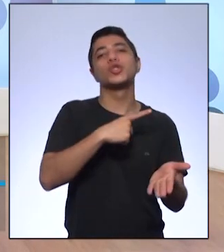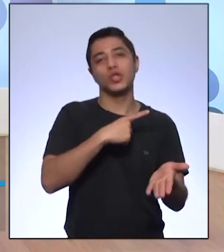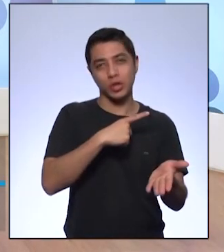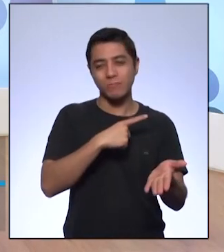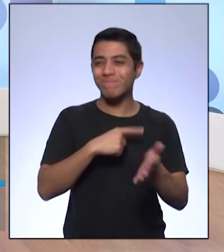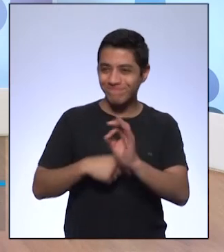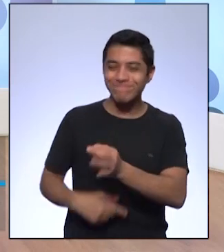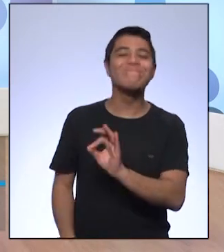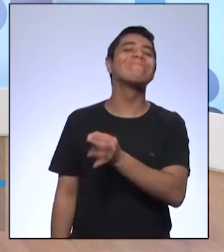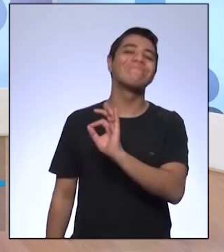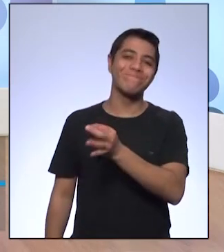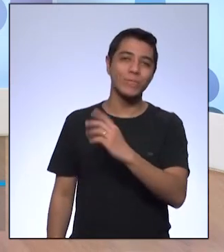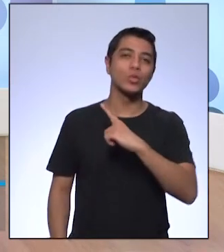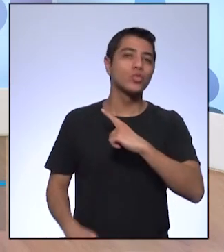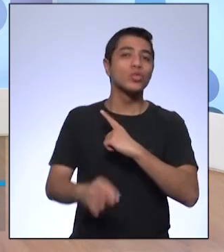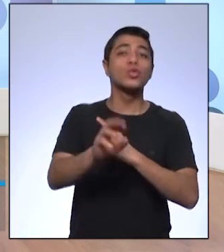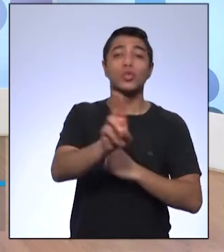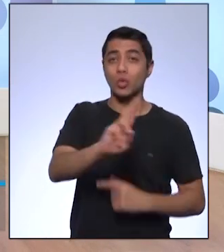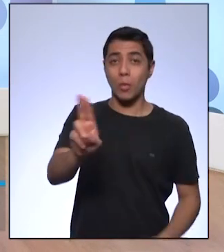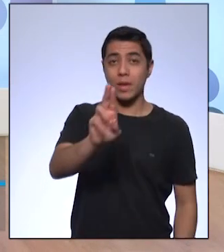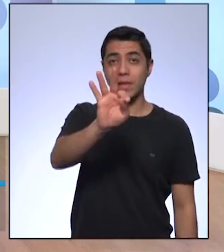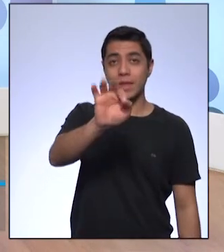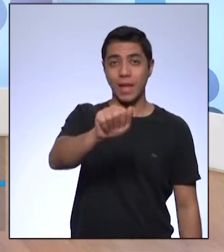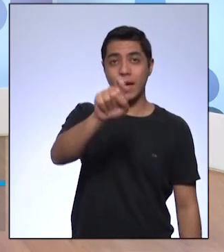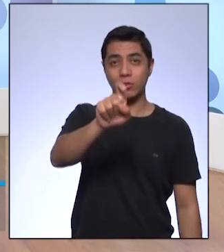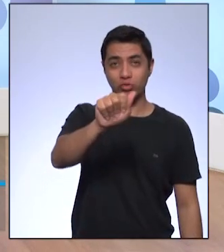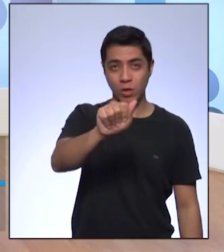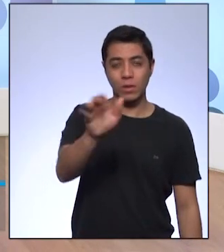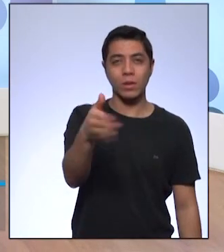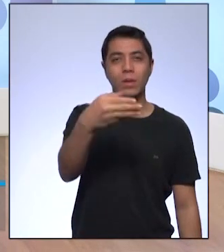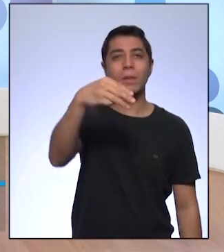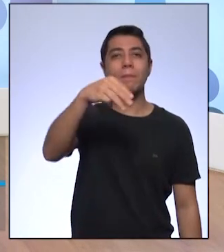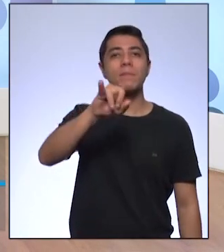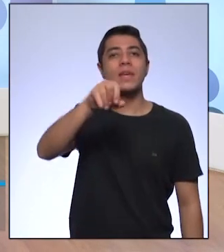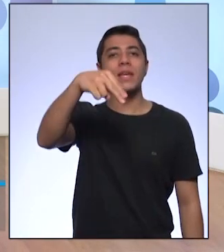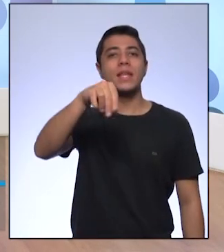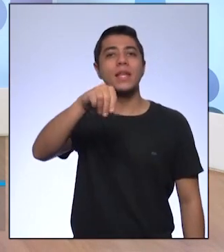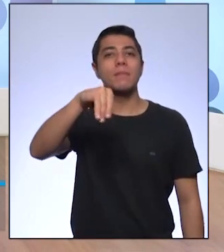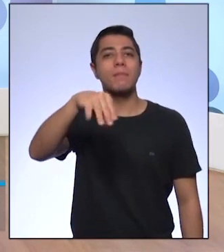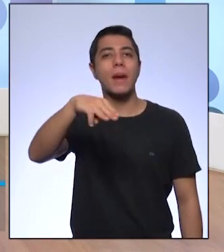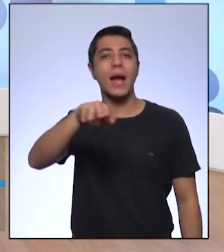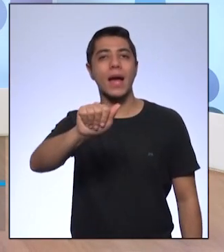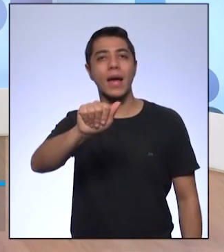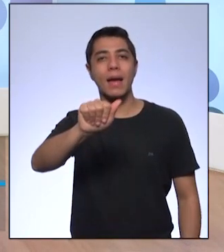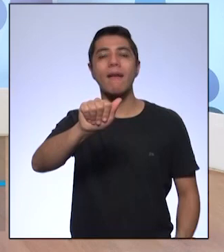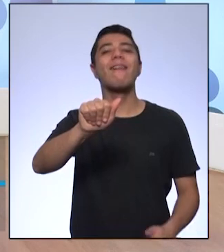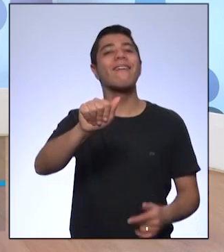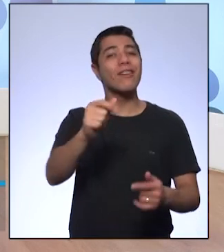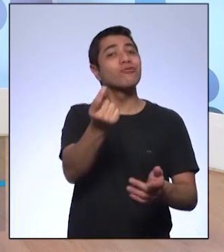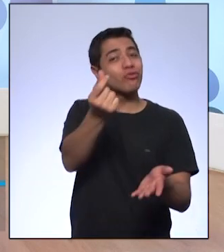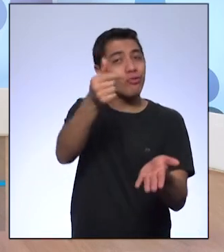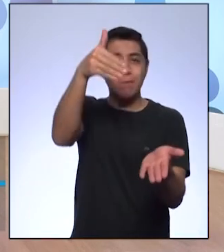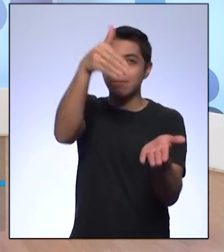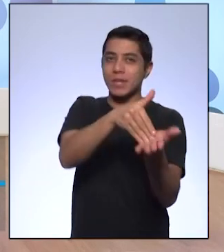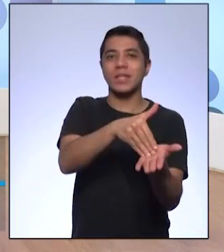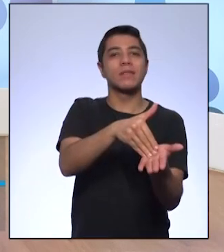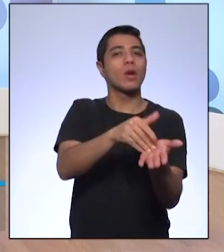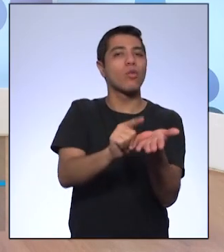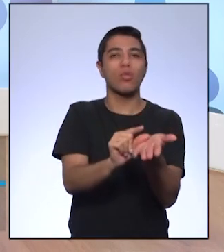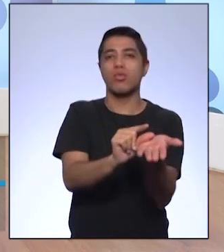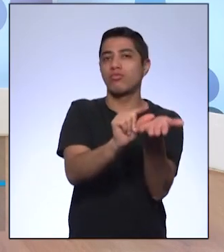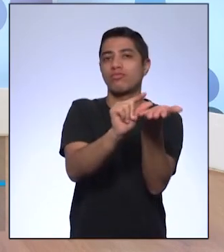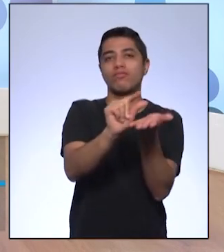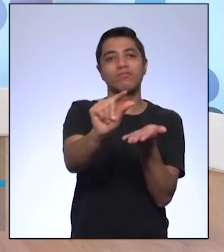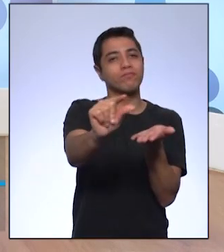fixo, que a empresa aí que mantém o abastecimento de água, ela vai cobrar para os custos, para as